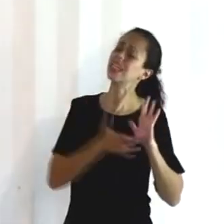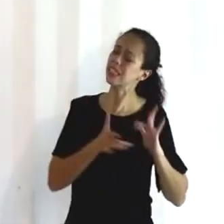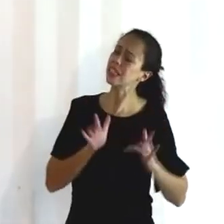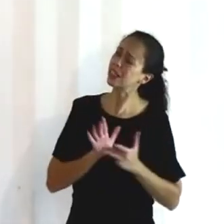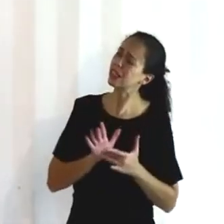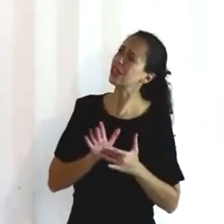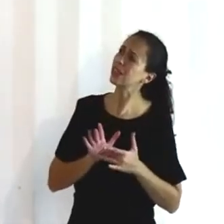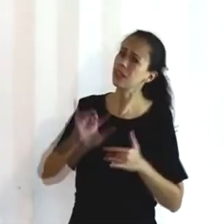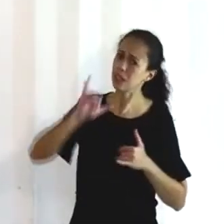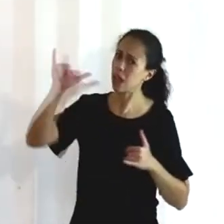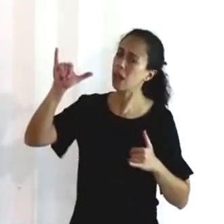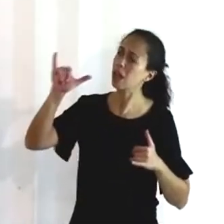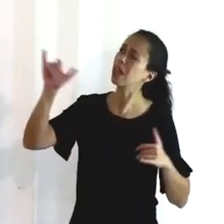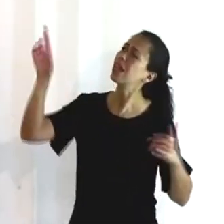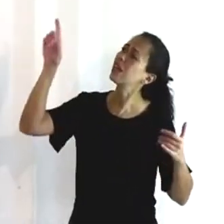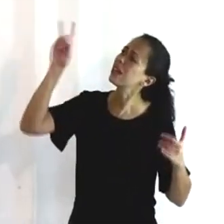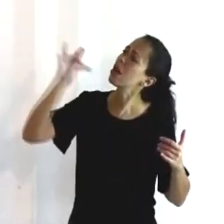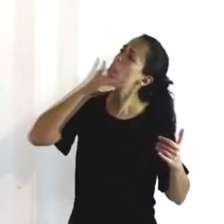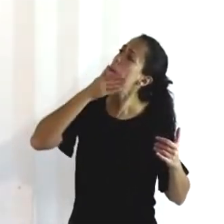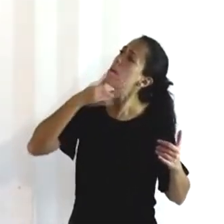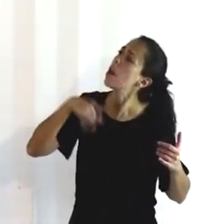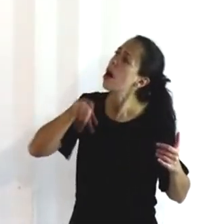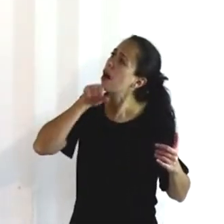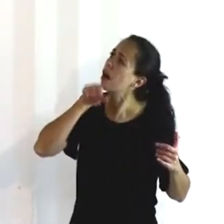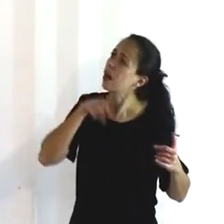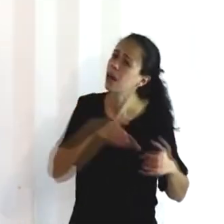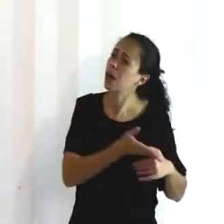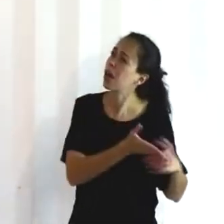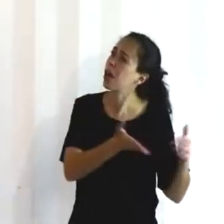Perdoa-lhes, eles não sabem o que fazem.